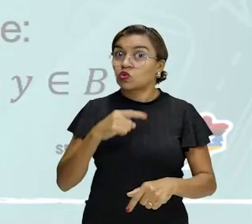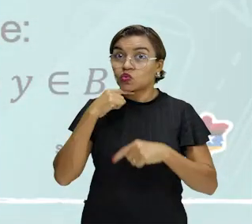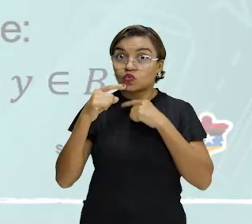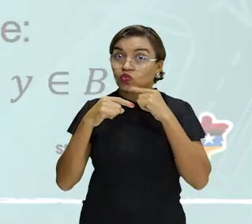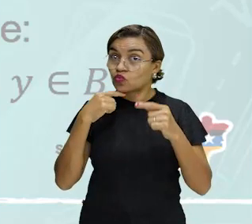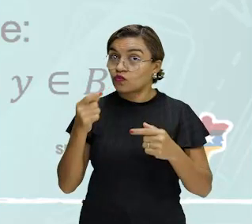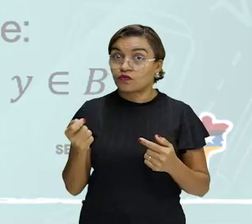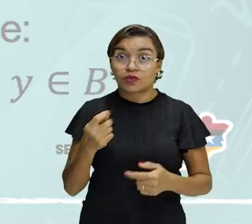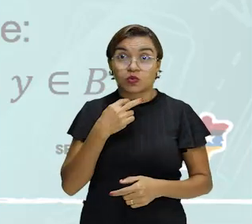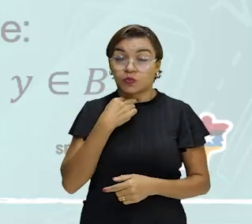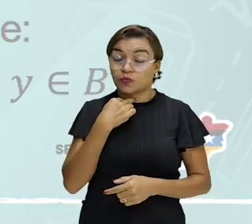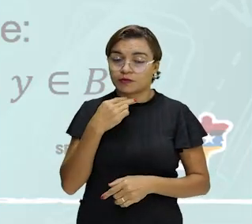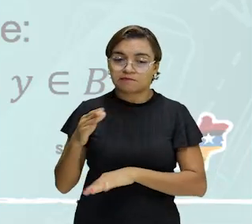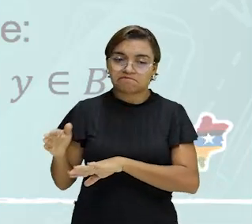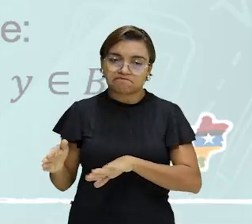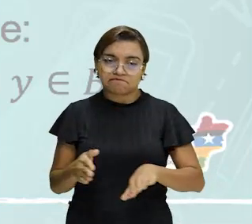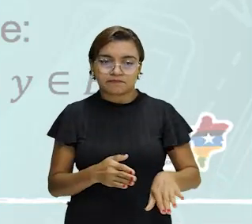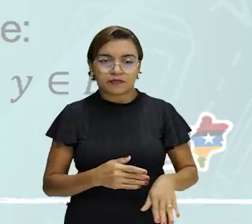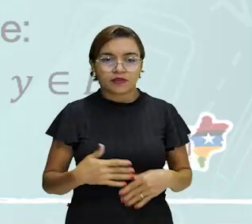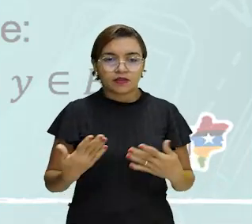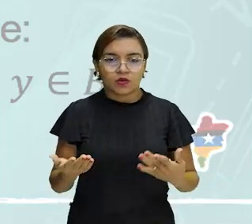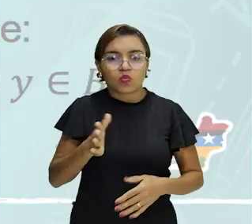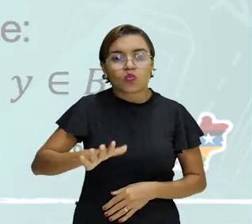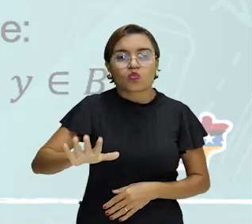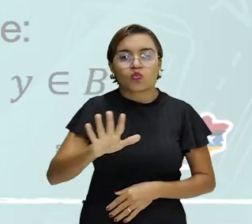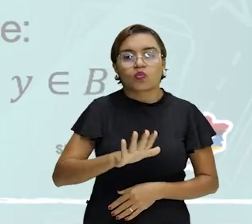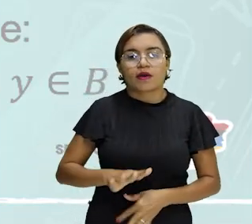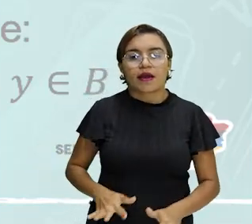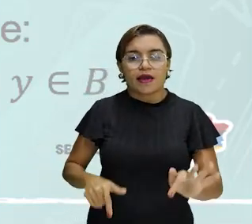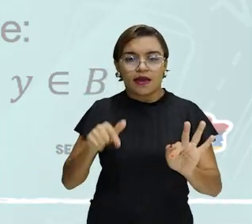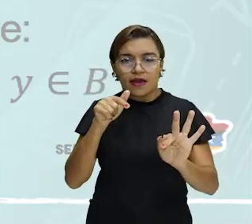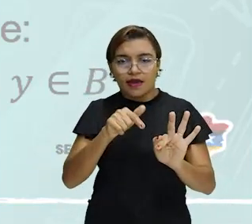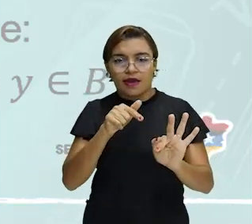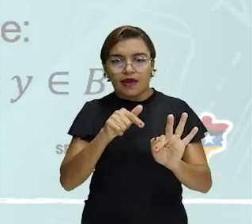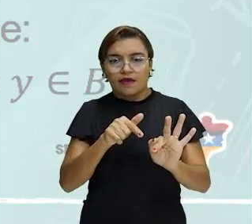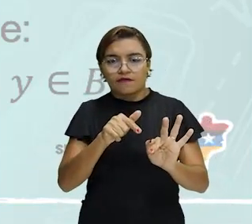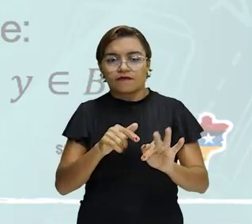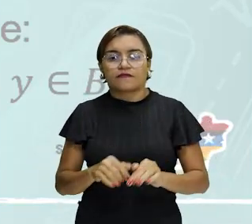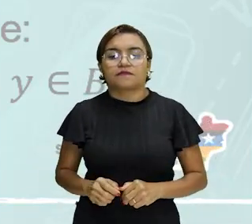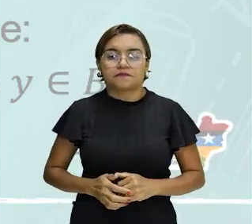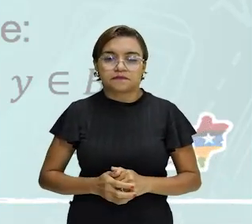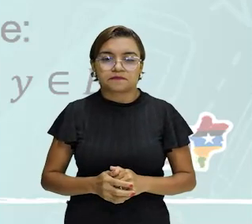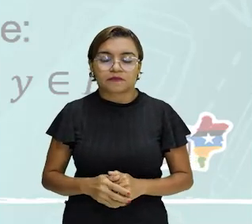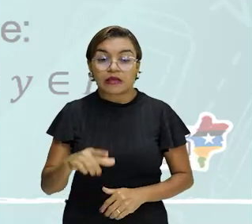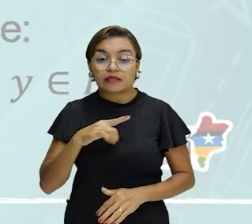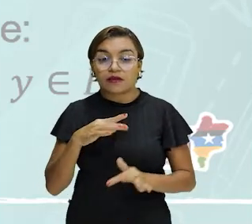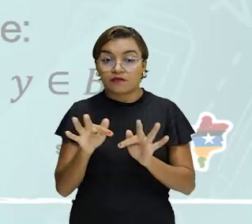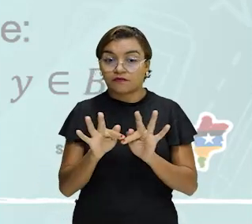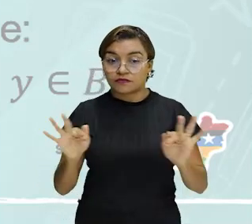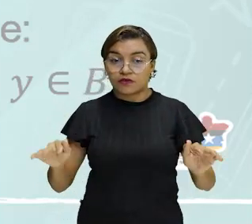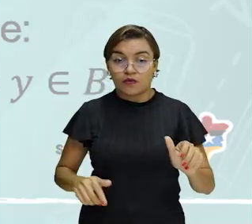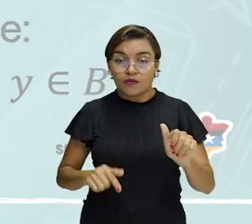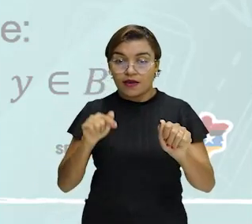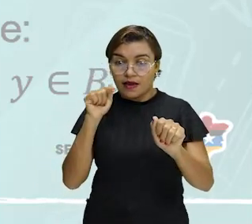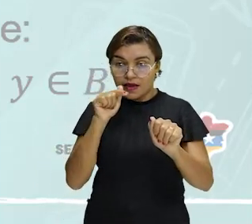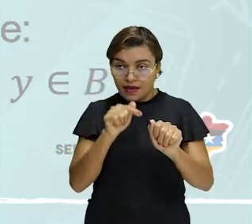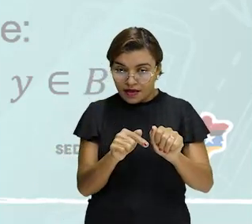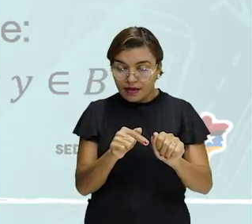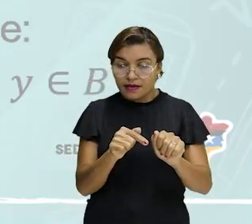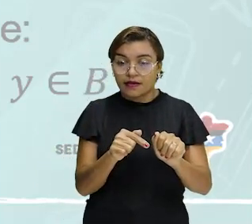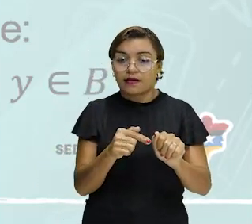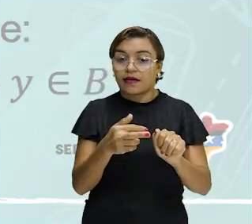a função g de b em a, perceba, f de a em b, g de b em a, tá? Tal que,